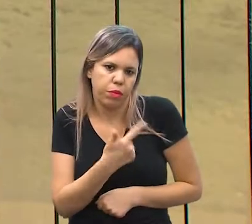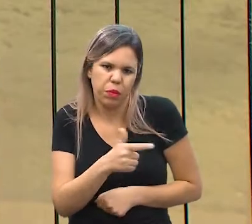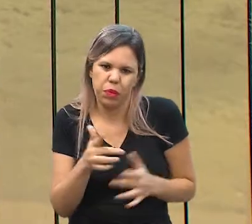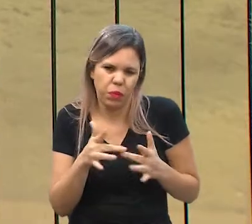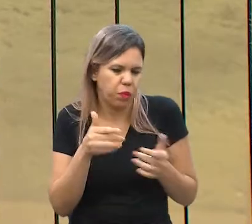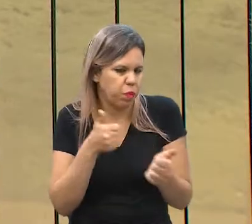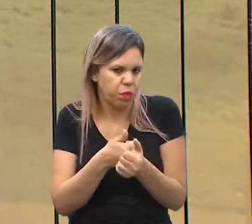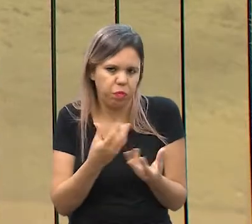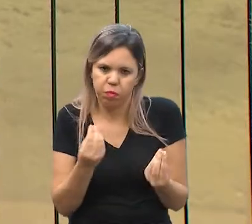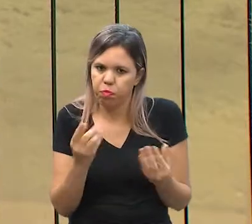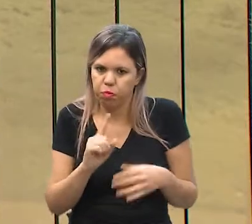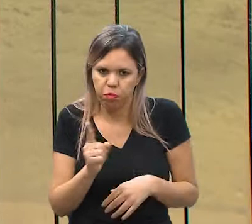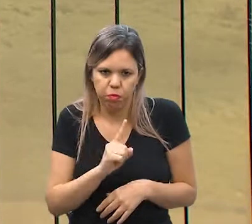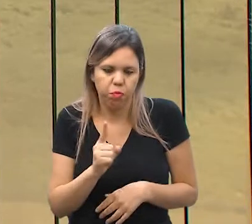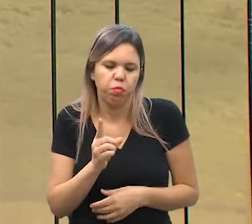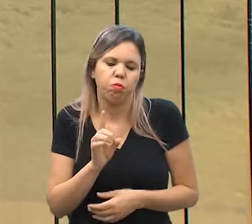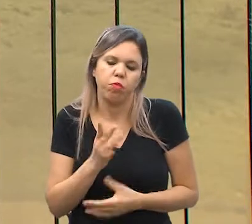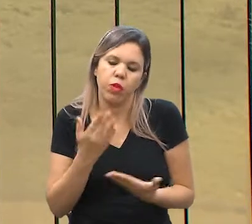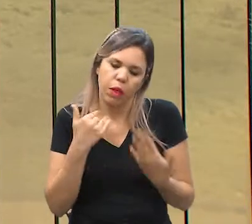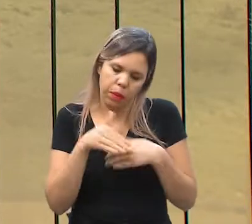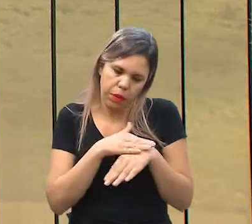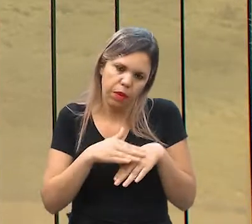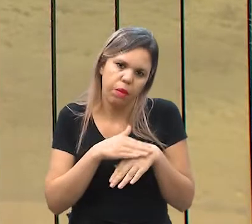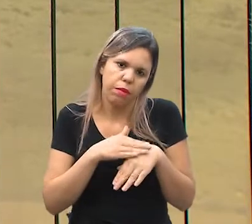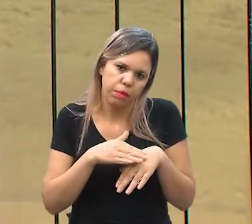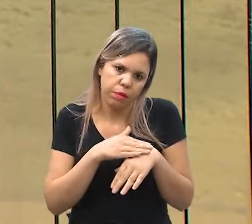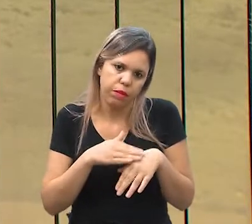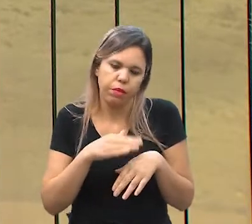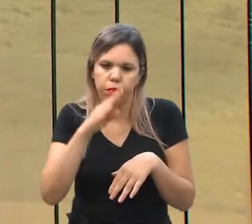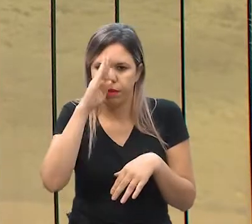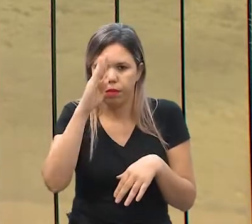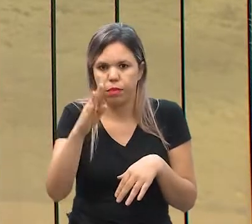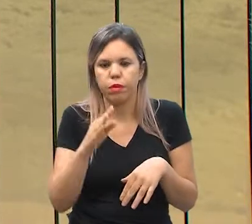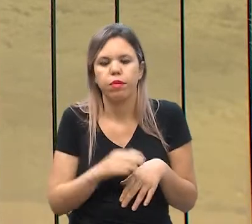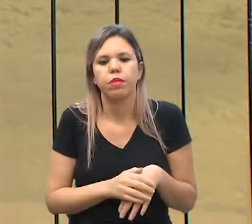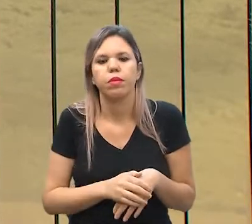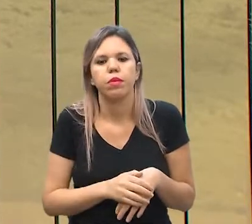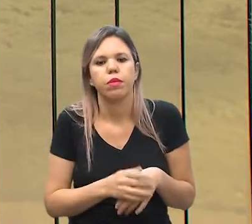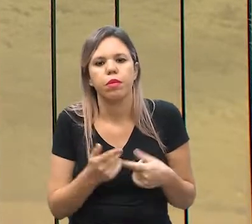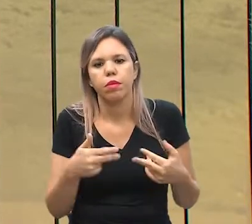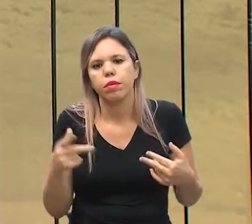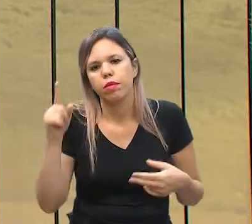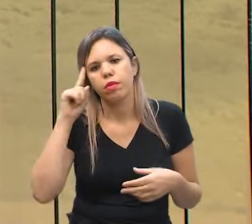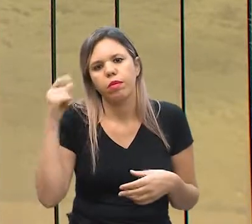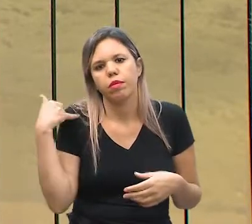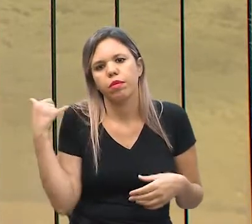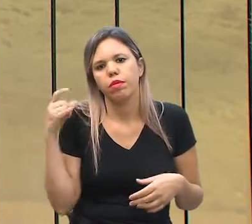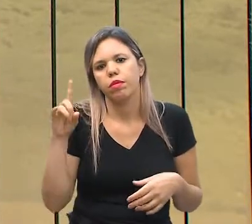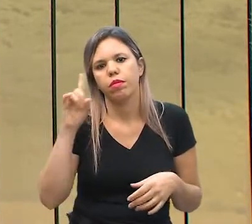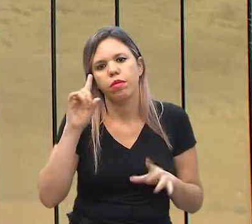relação muito próxima, né? A gente conversa principalmente em datas comemorativas,